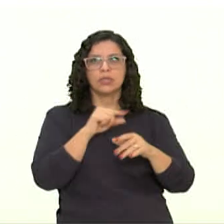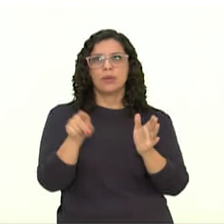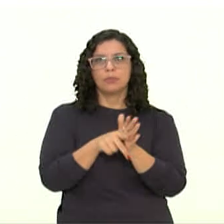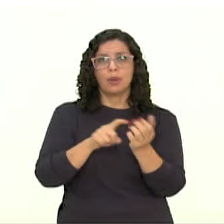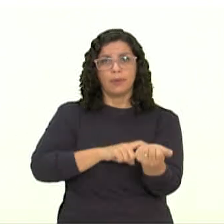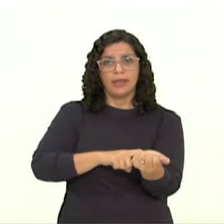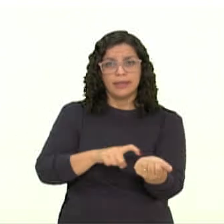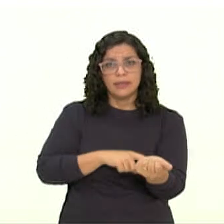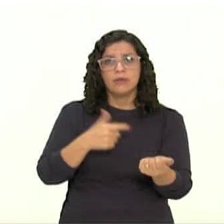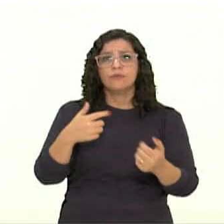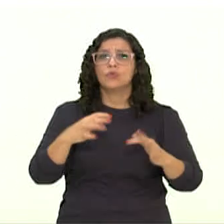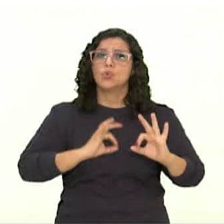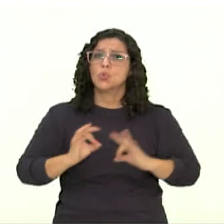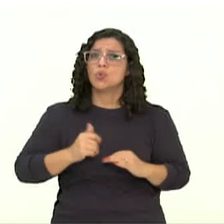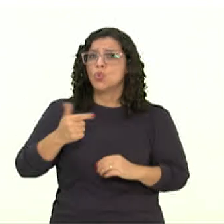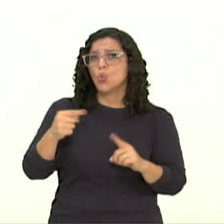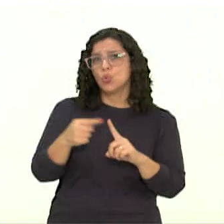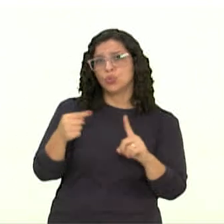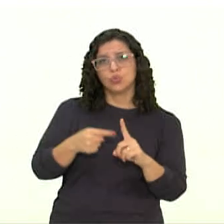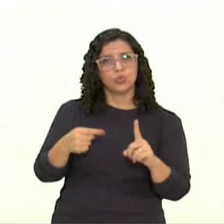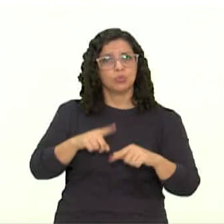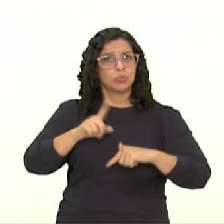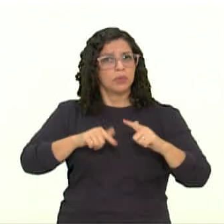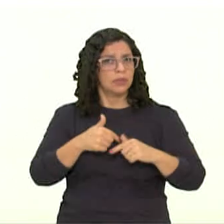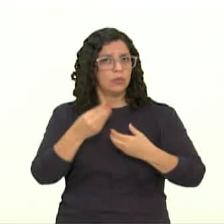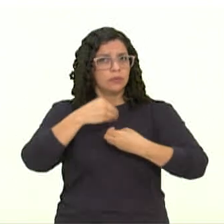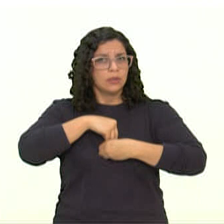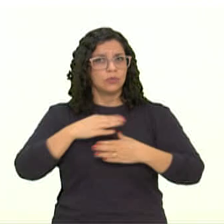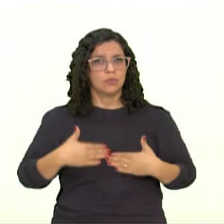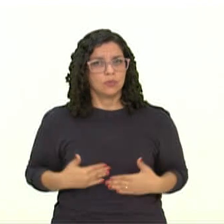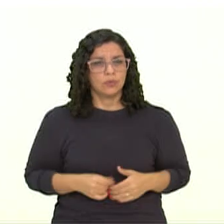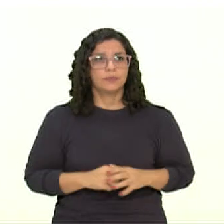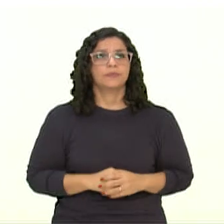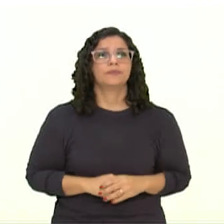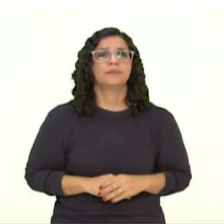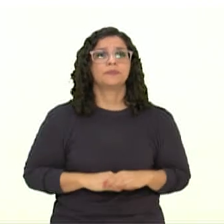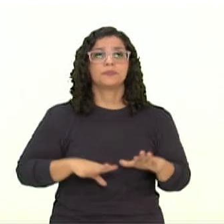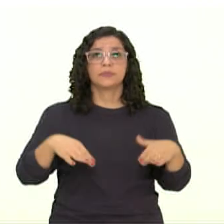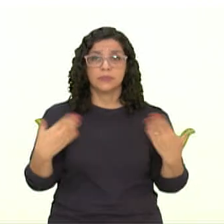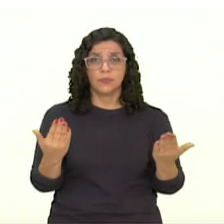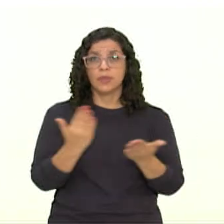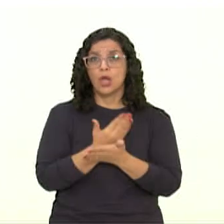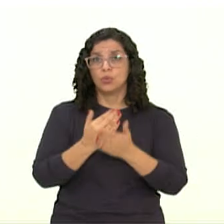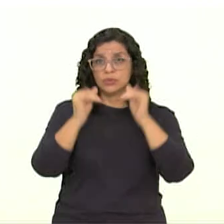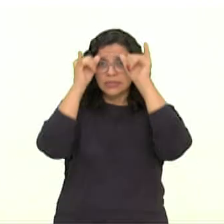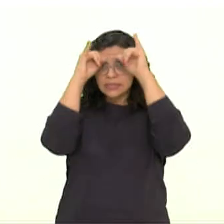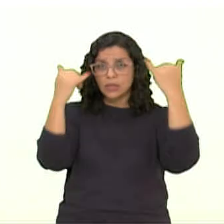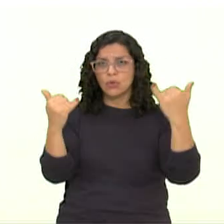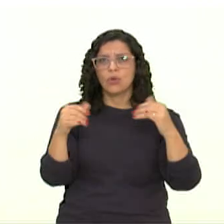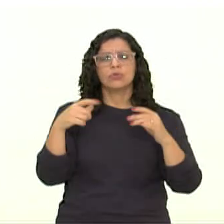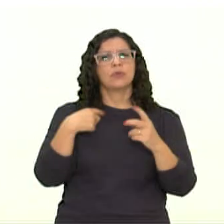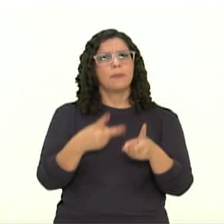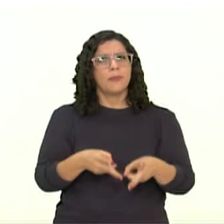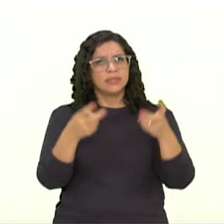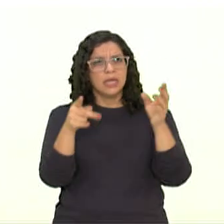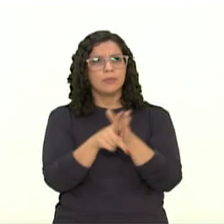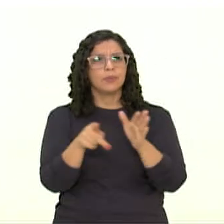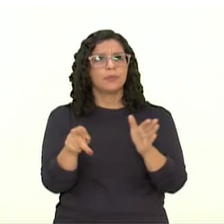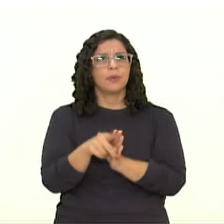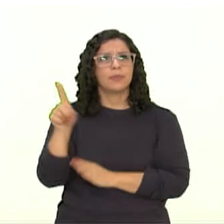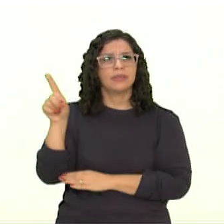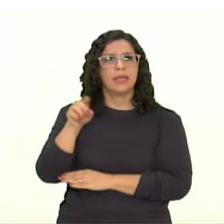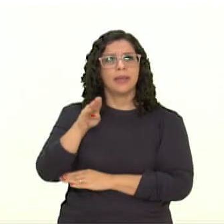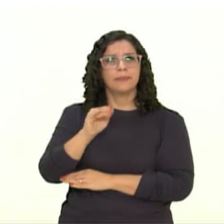ou podem ser células de outro tipo de tecido ali, beleza? Em alguns neurônios observa-se a chamada bainha